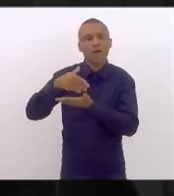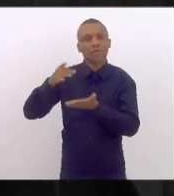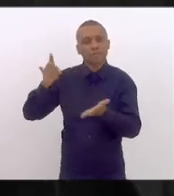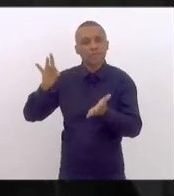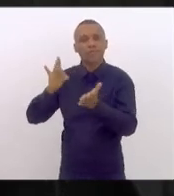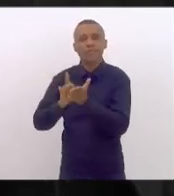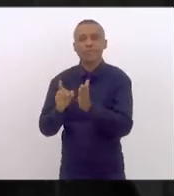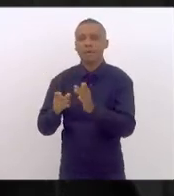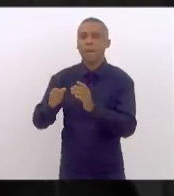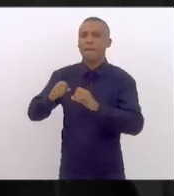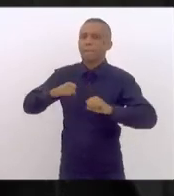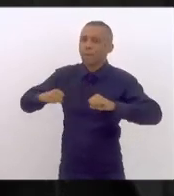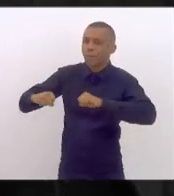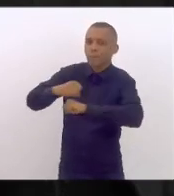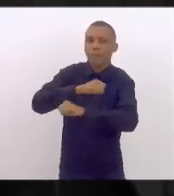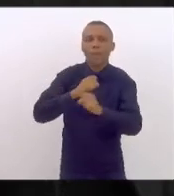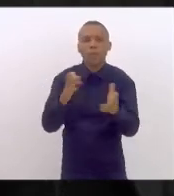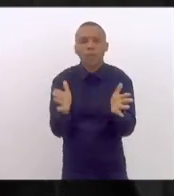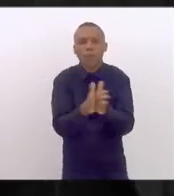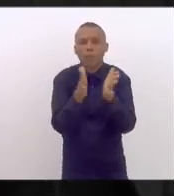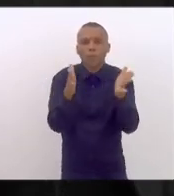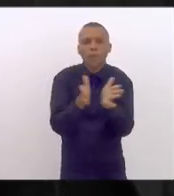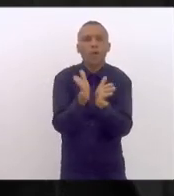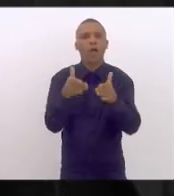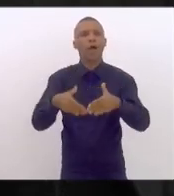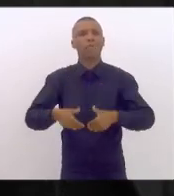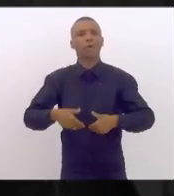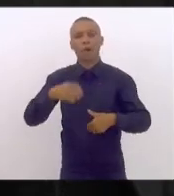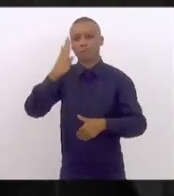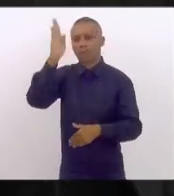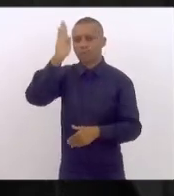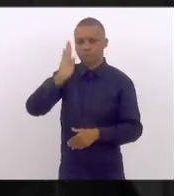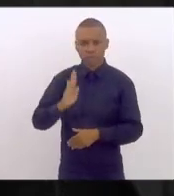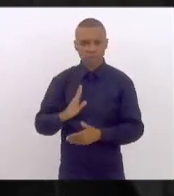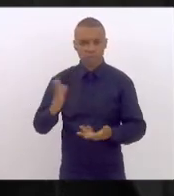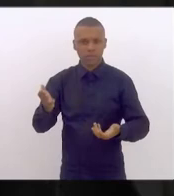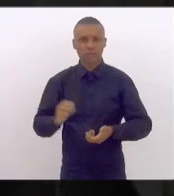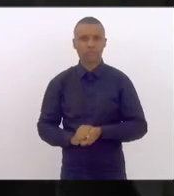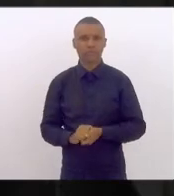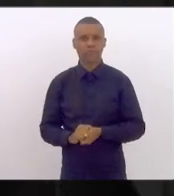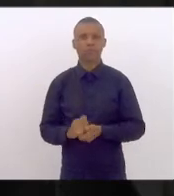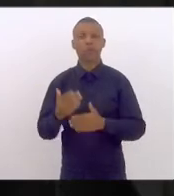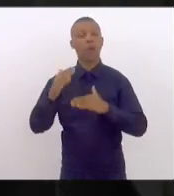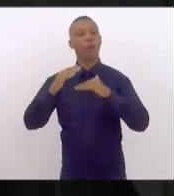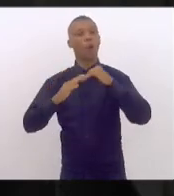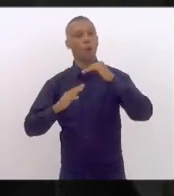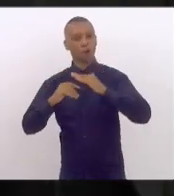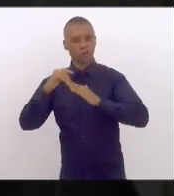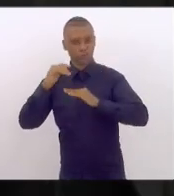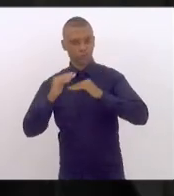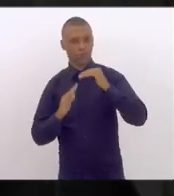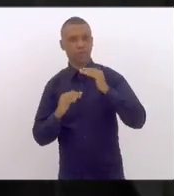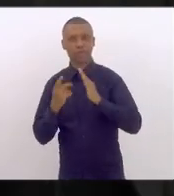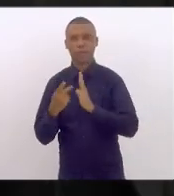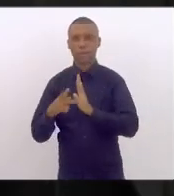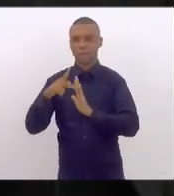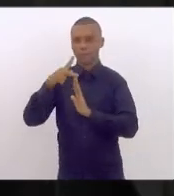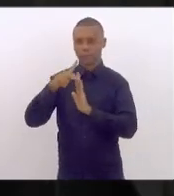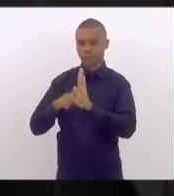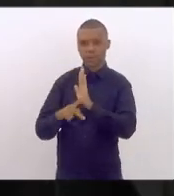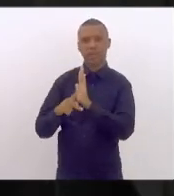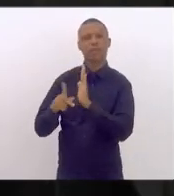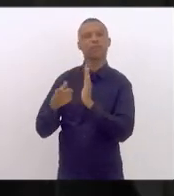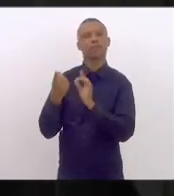combater a miséria a fome nesse país construir um projeto de